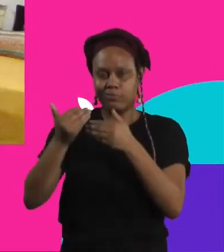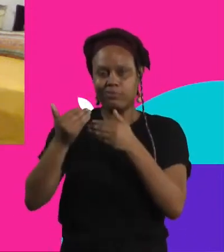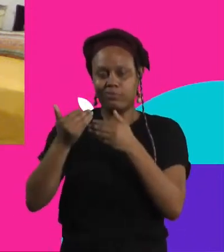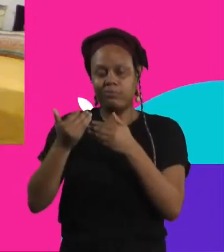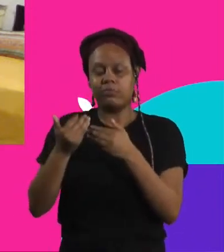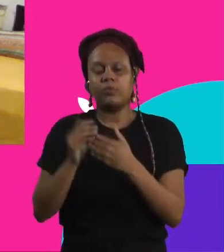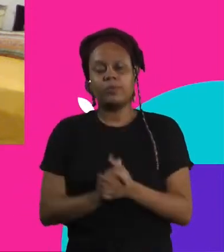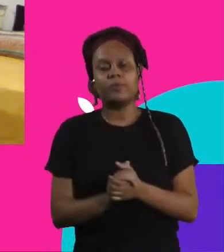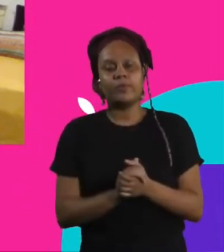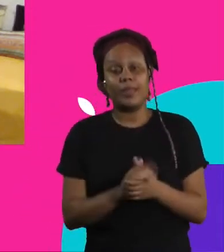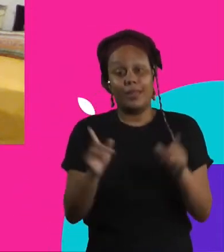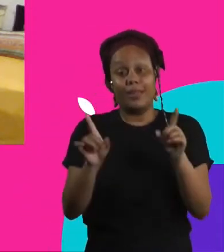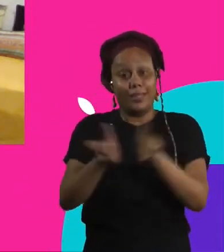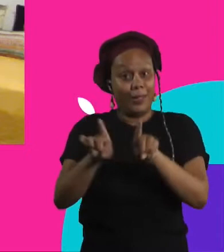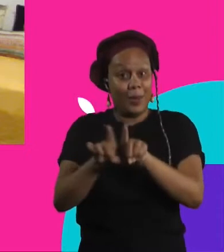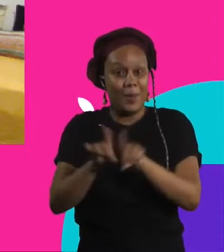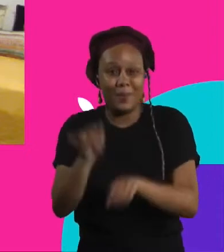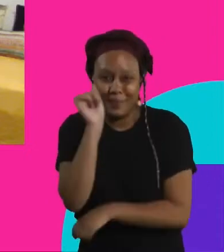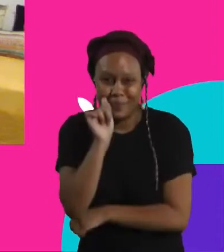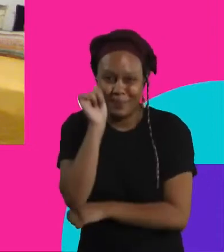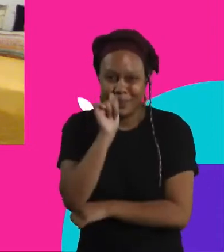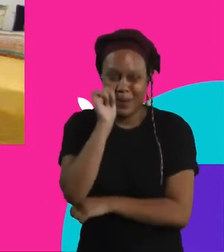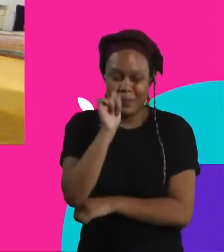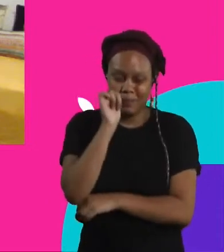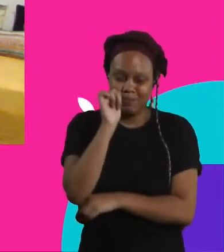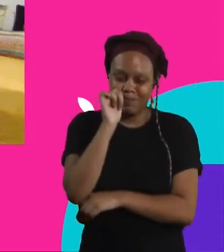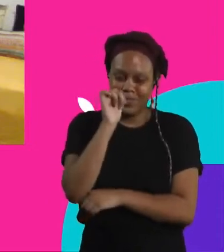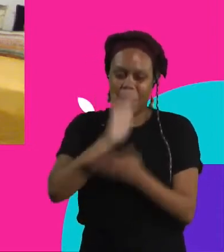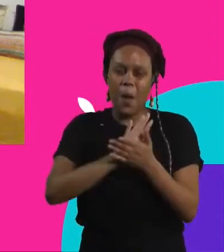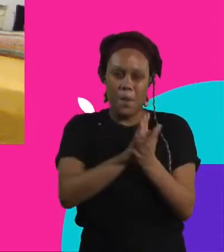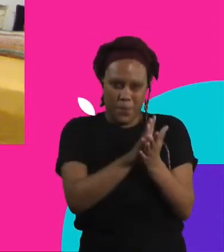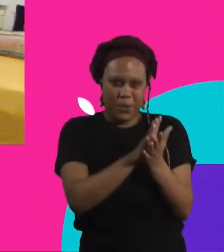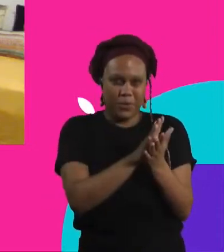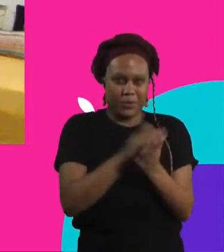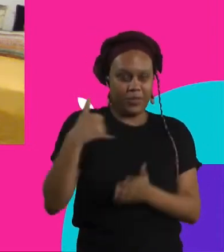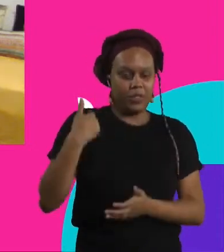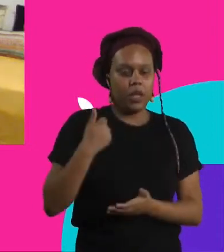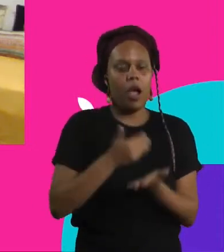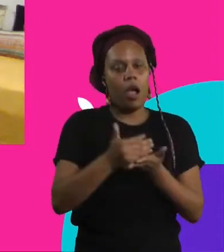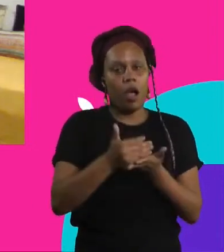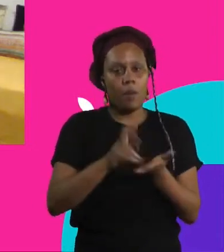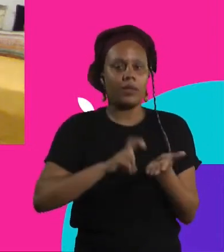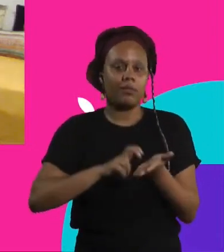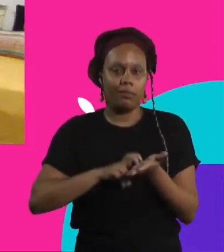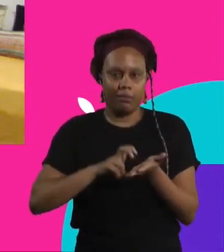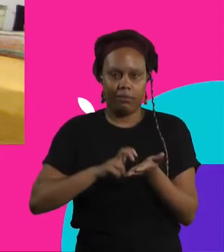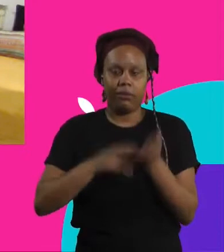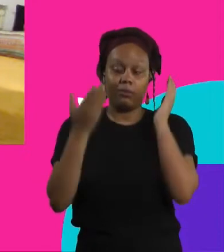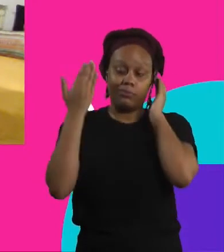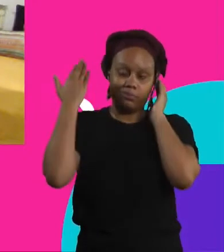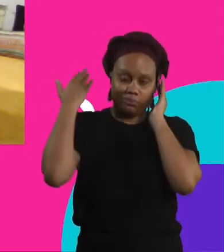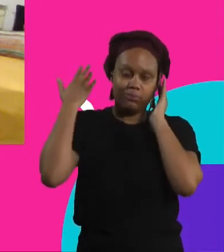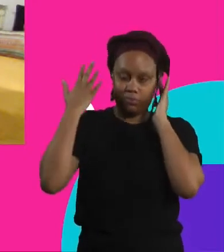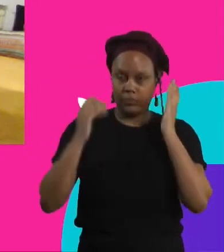mulher, o preconceito etário ele começa muito mais cedo. A mulher sofre realmente isso